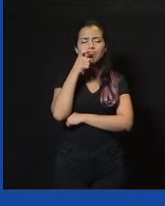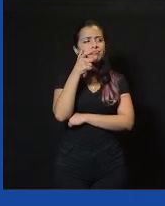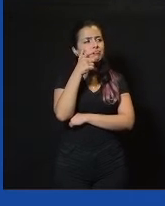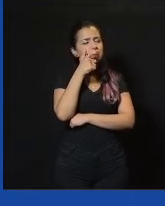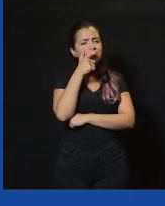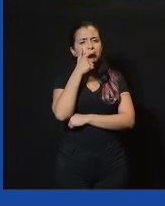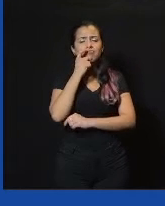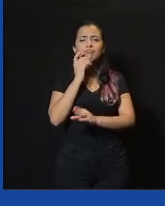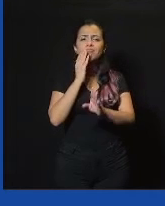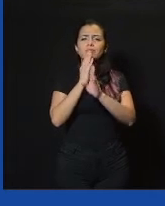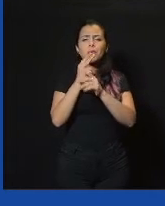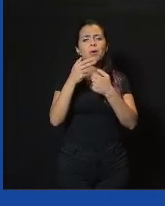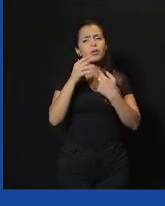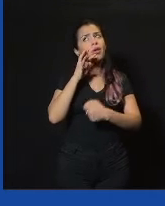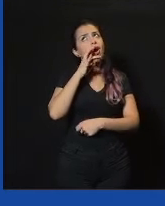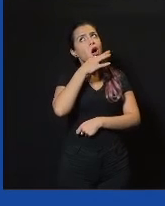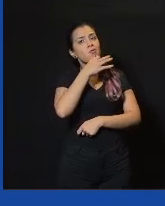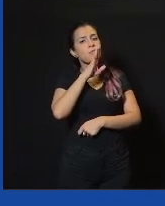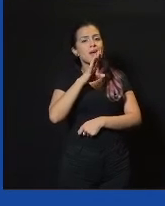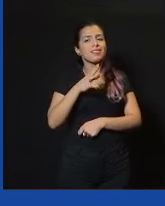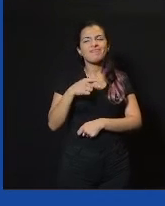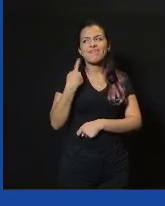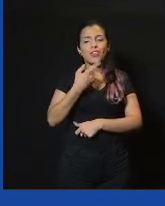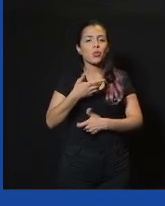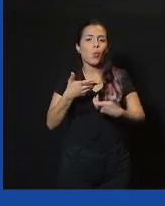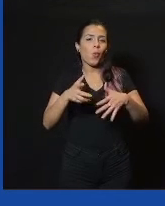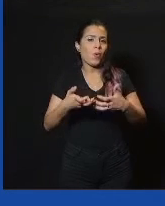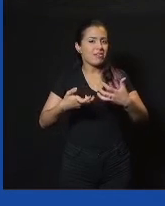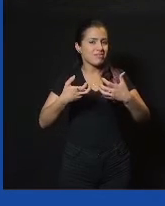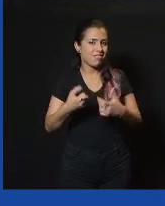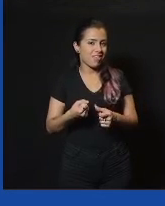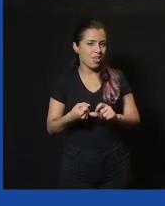que essa história de que